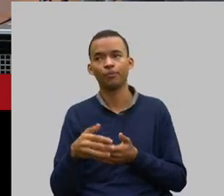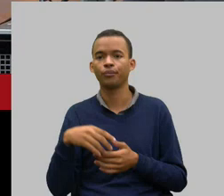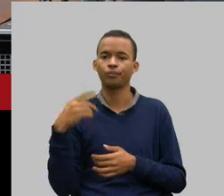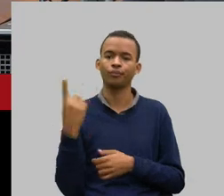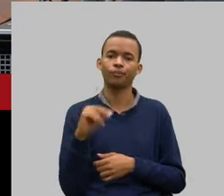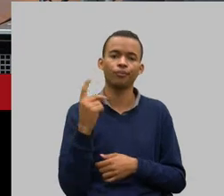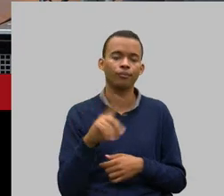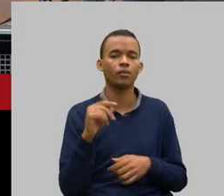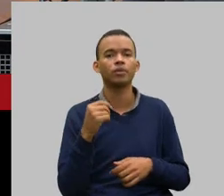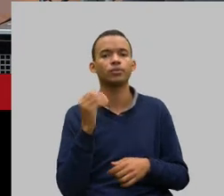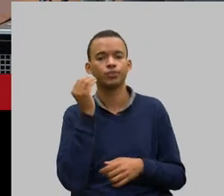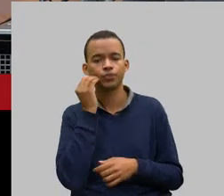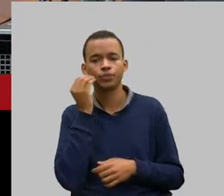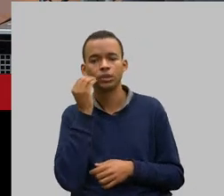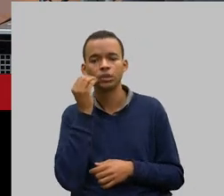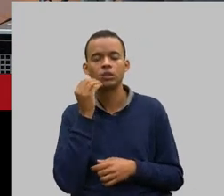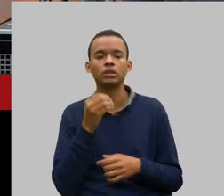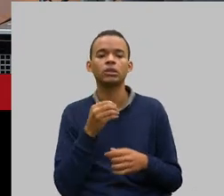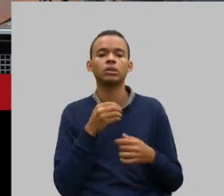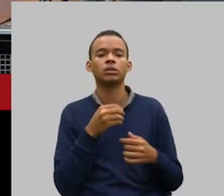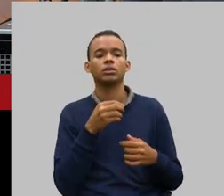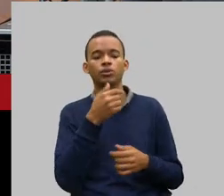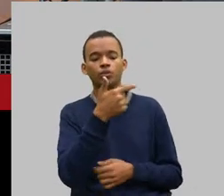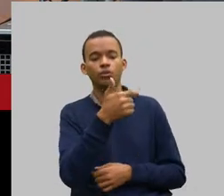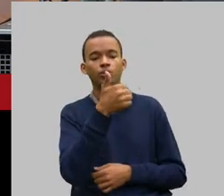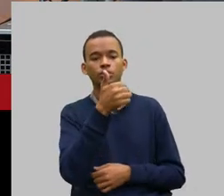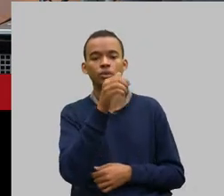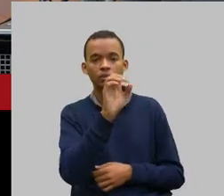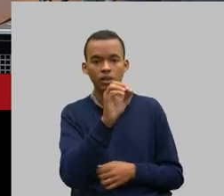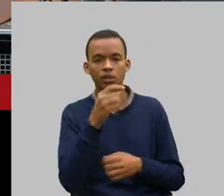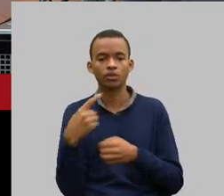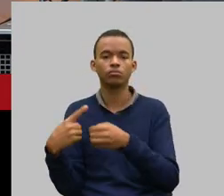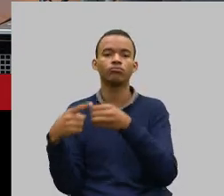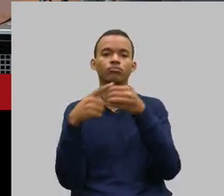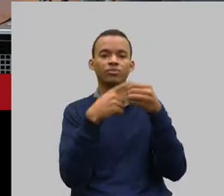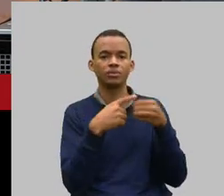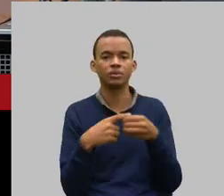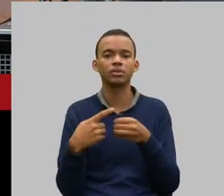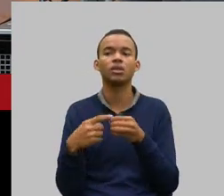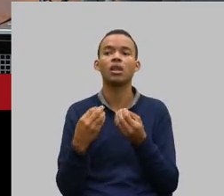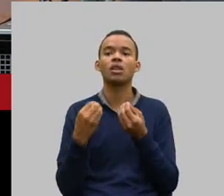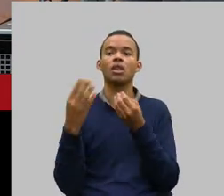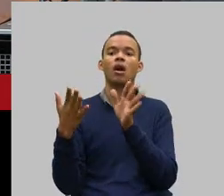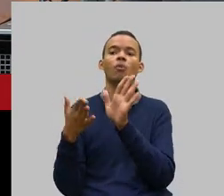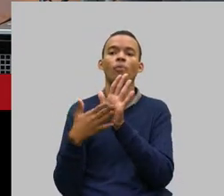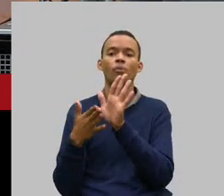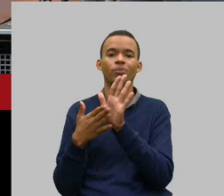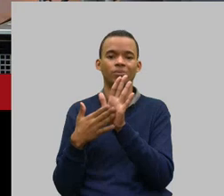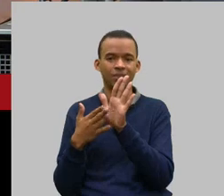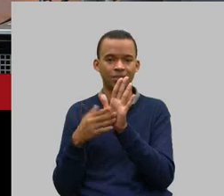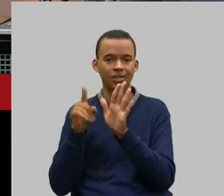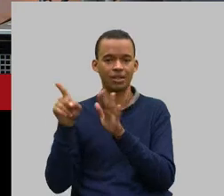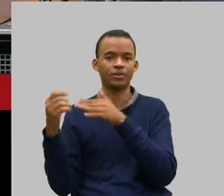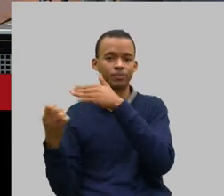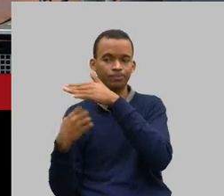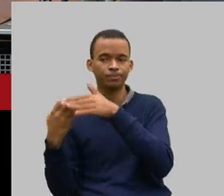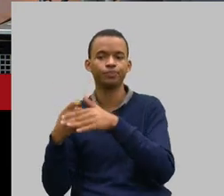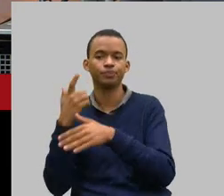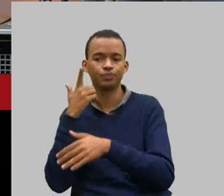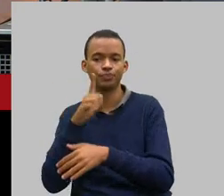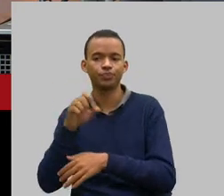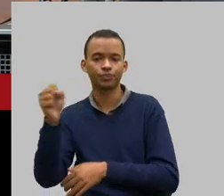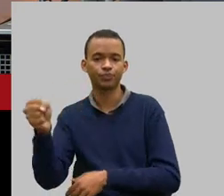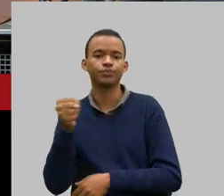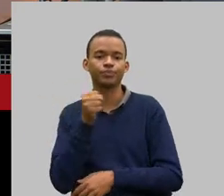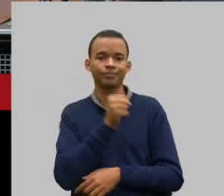quase 210 municípios entregaram propostas a hinic para receber esse investimento e que